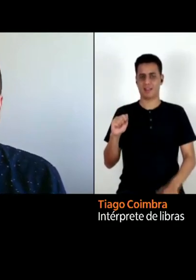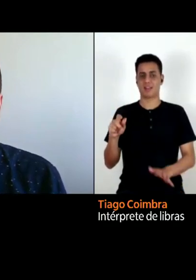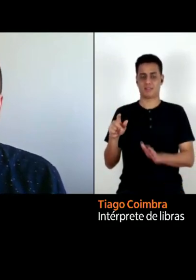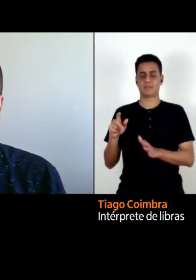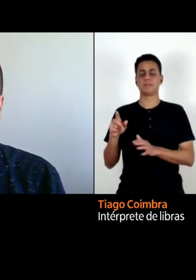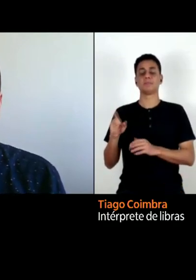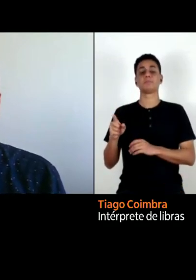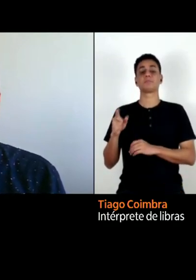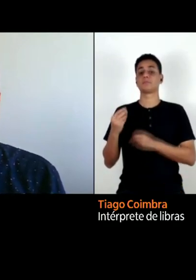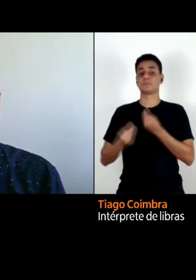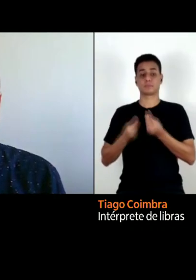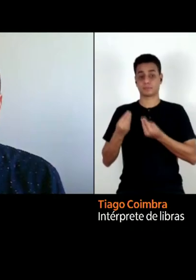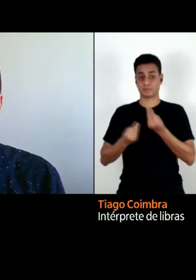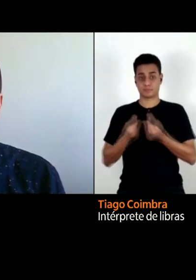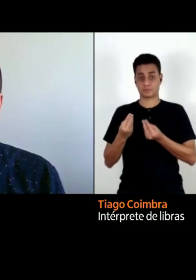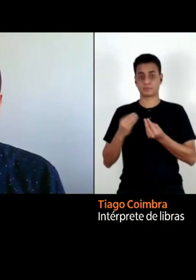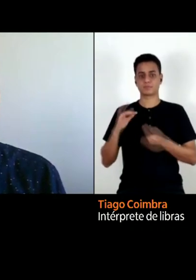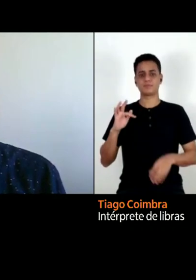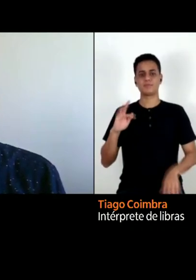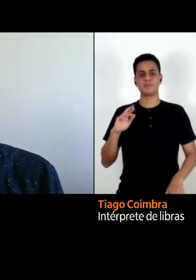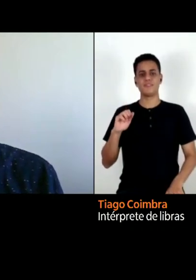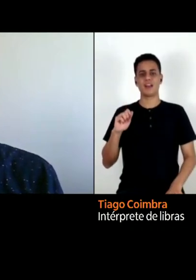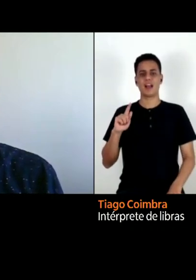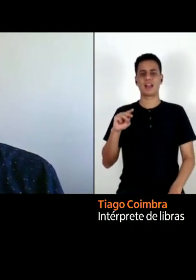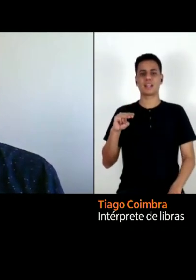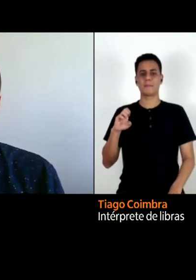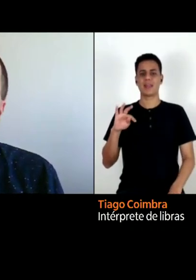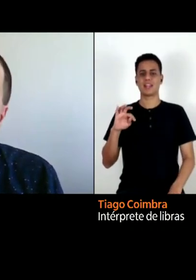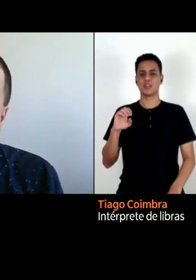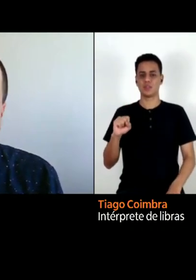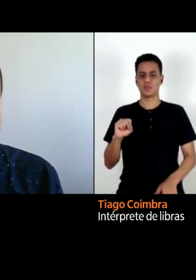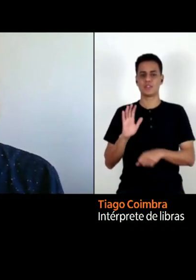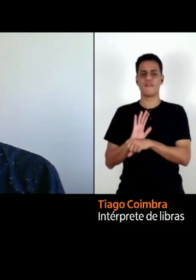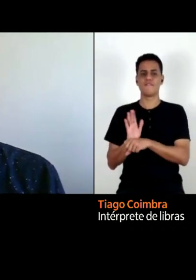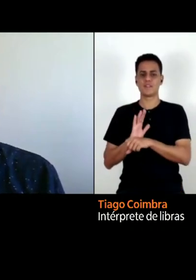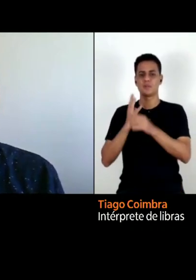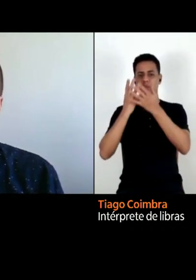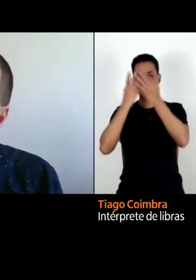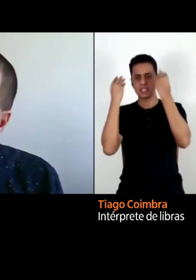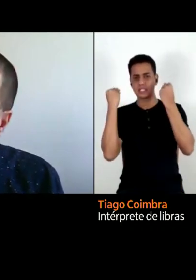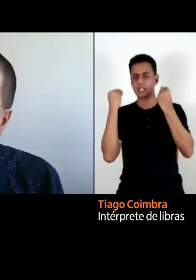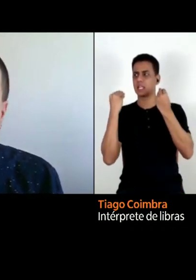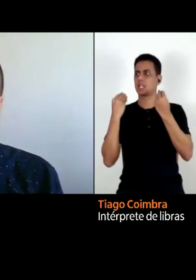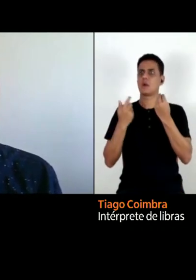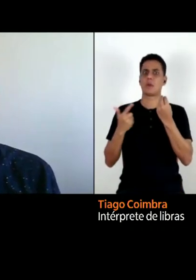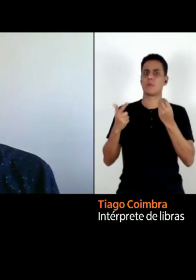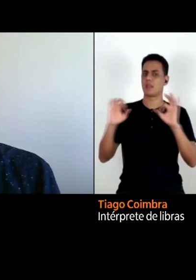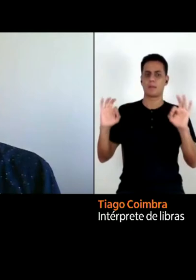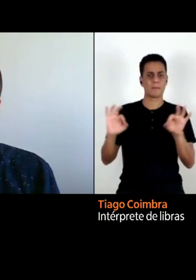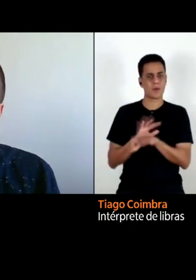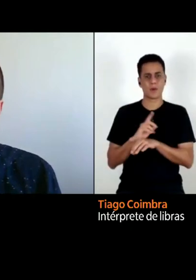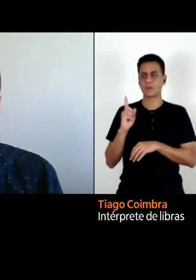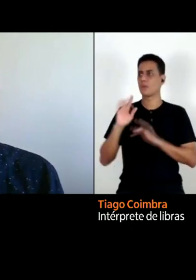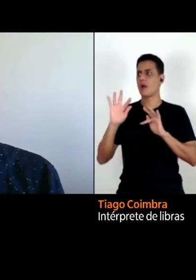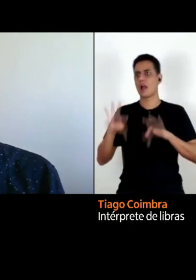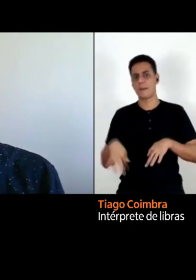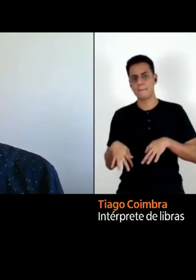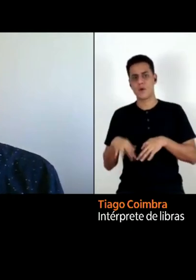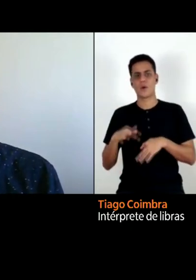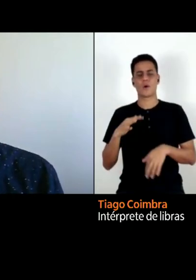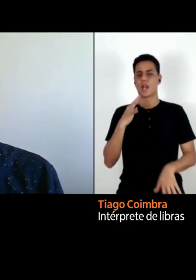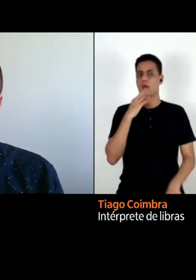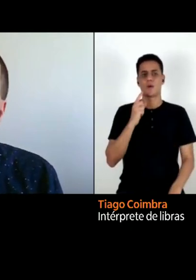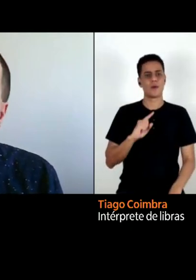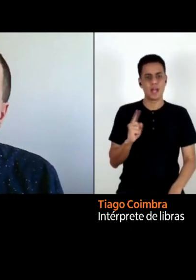dos fragmentos de filmes esquecidos, perdidos, inacabados, desconhecidos, que possam